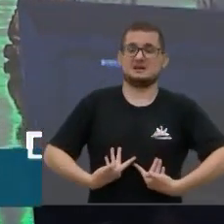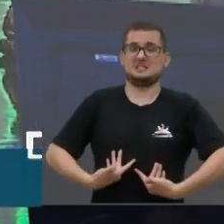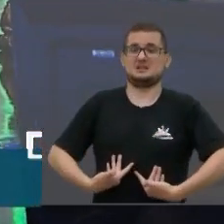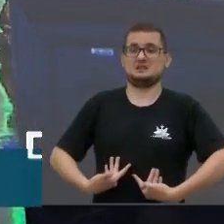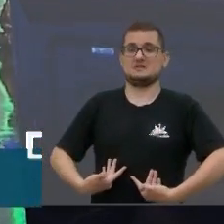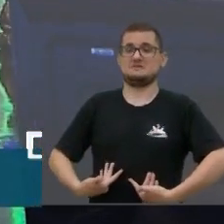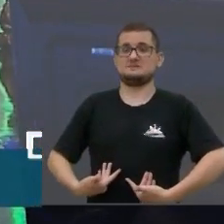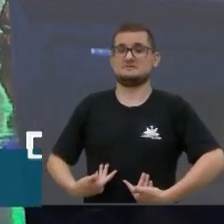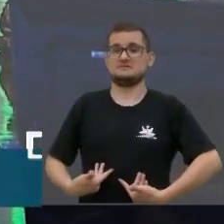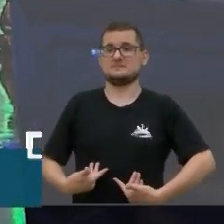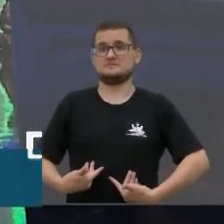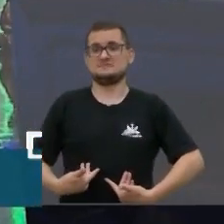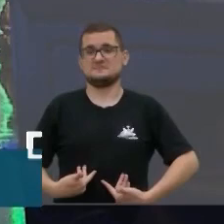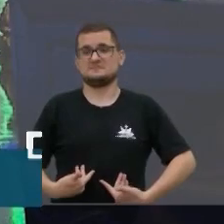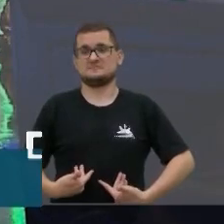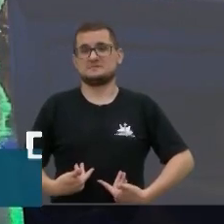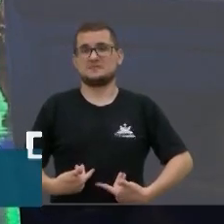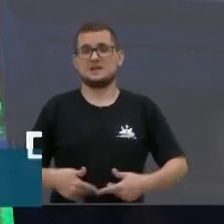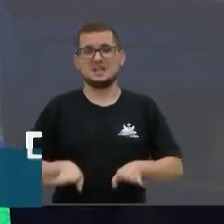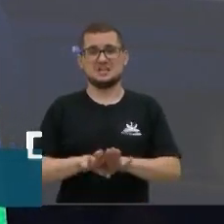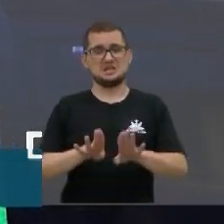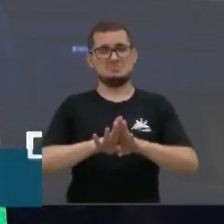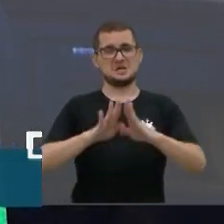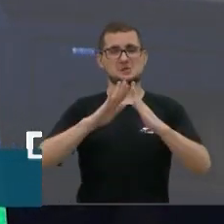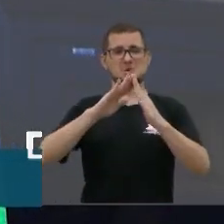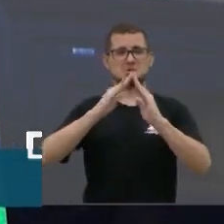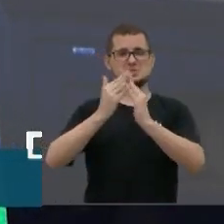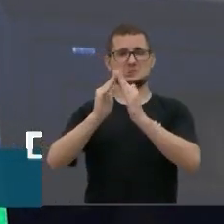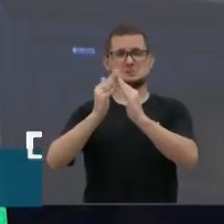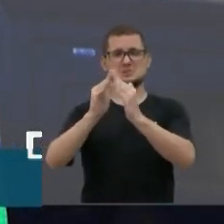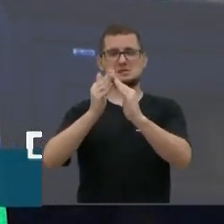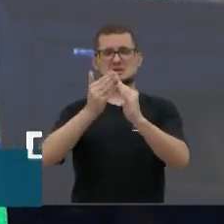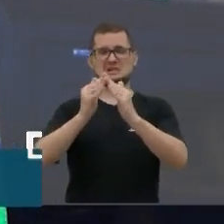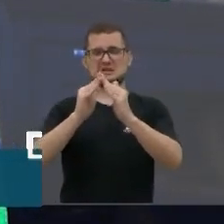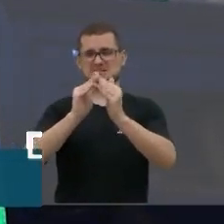e faz lama pelo